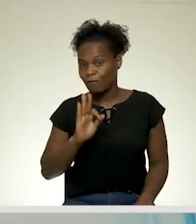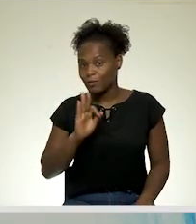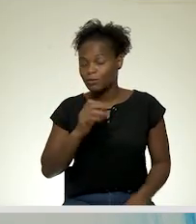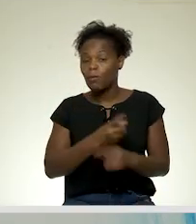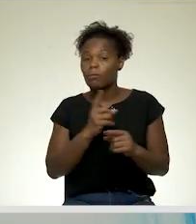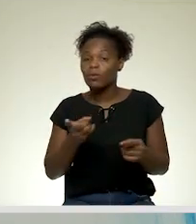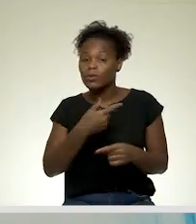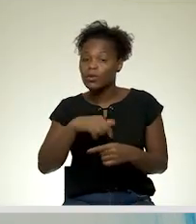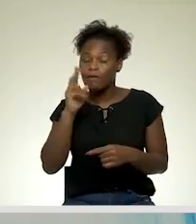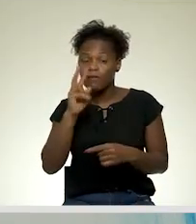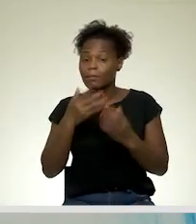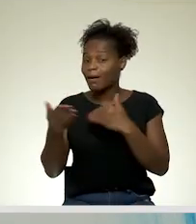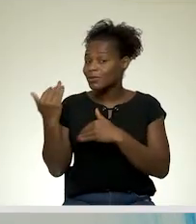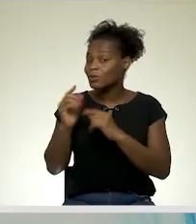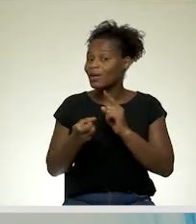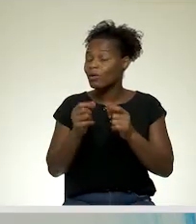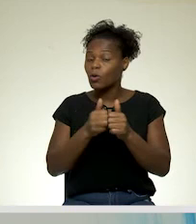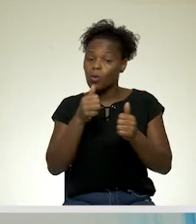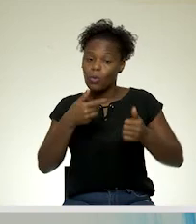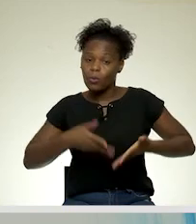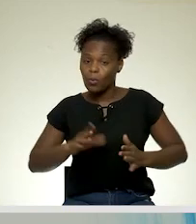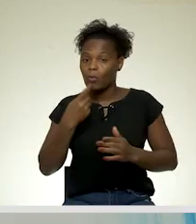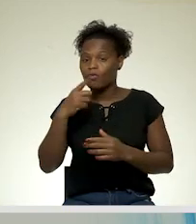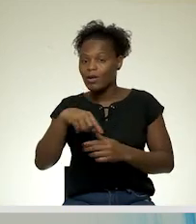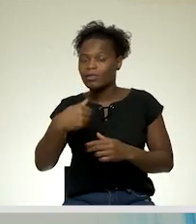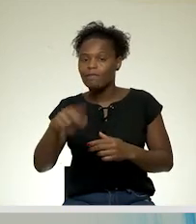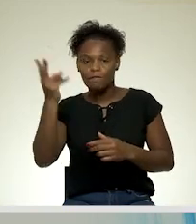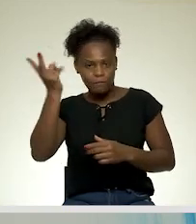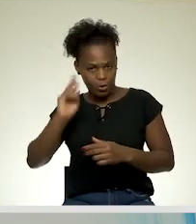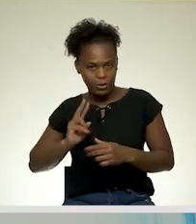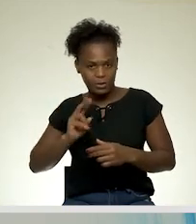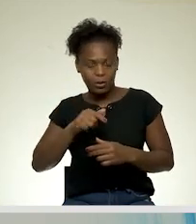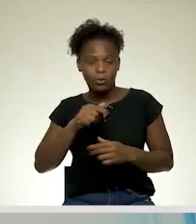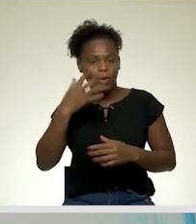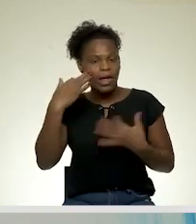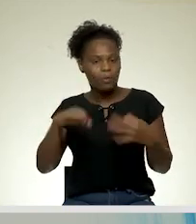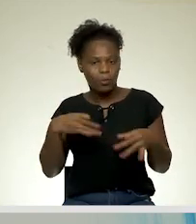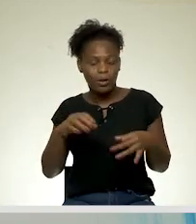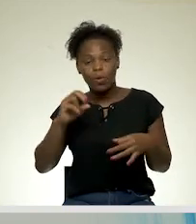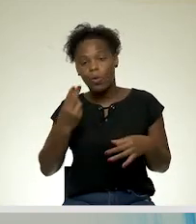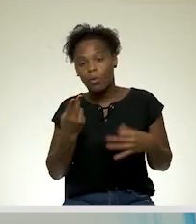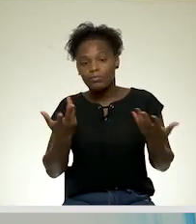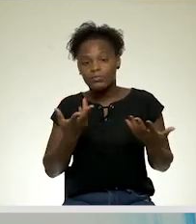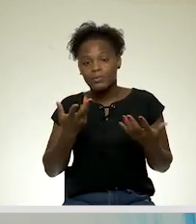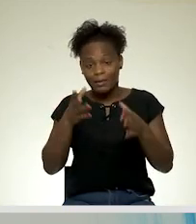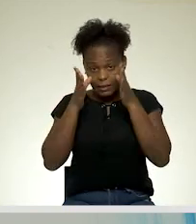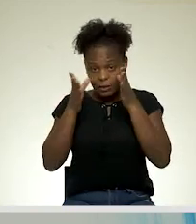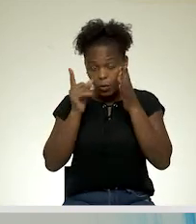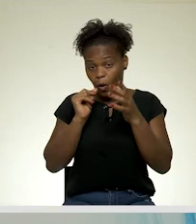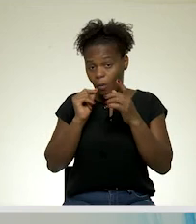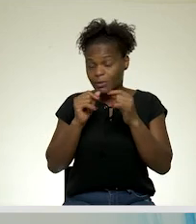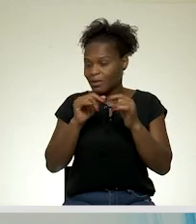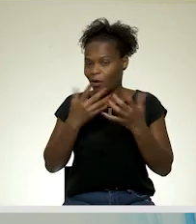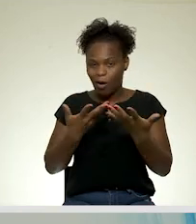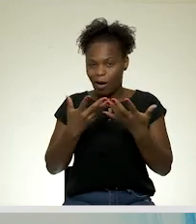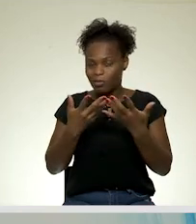quê? Porque nós vimos que com o Renascimento houve uma valorização do natural, ou seja, a atenção do homem